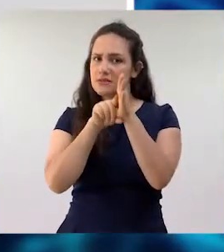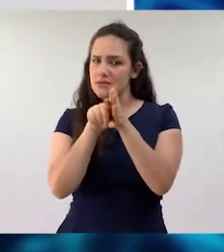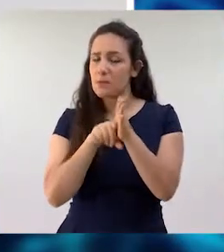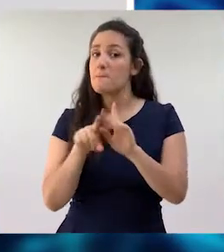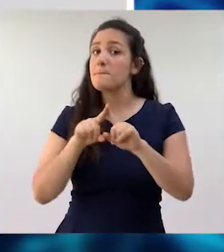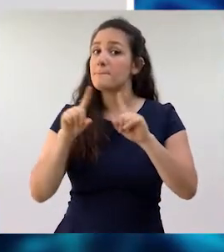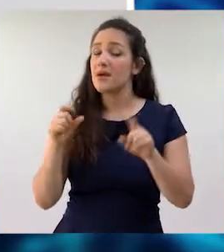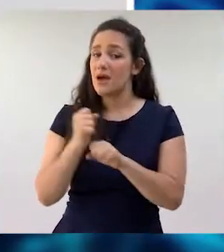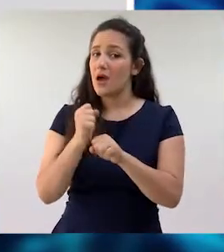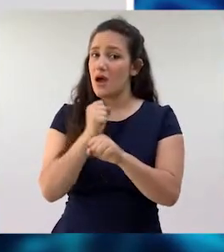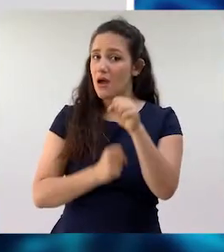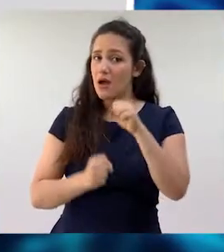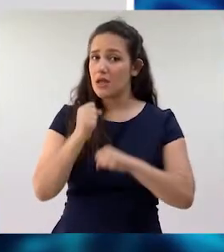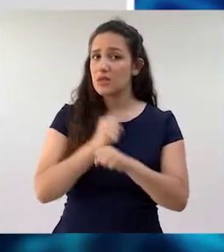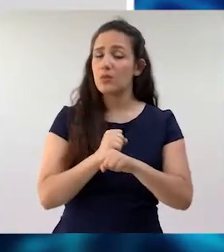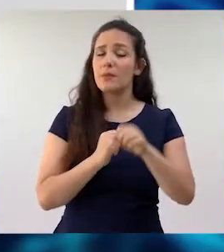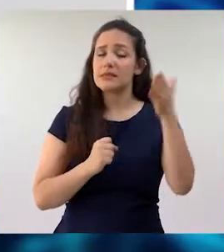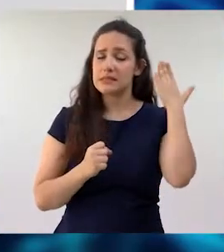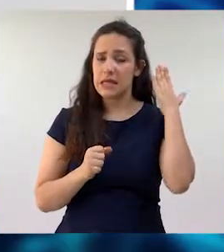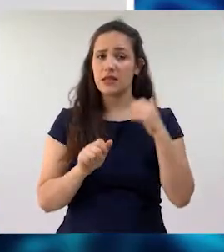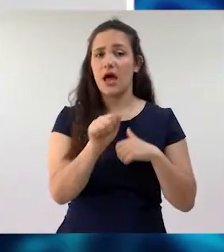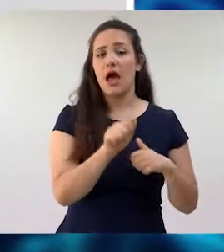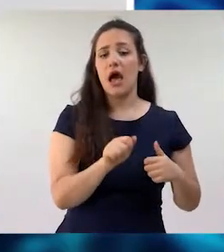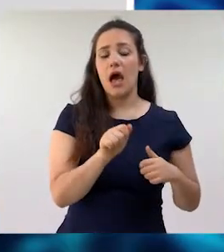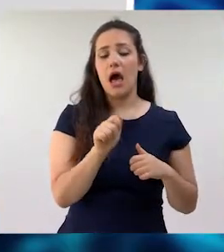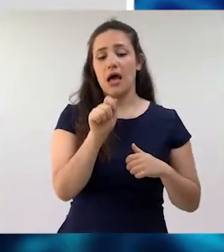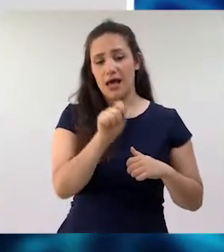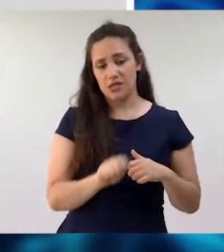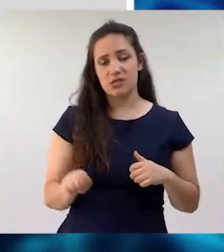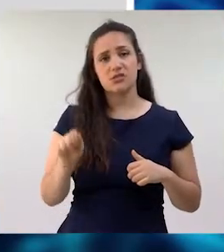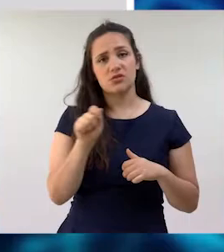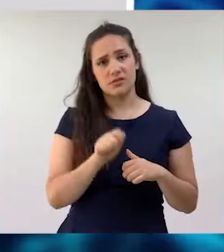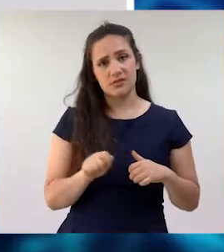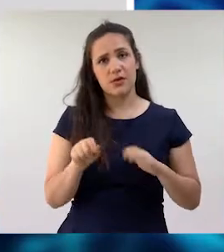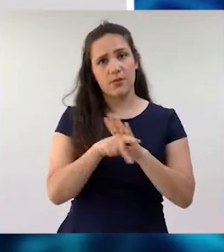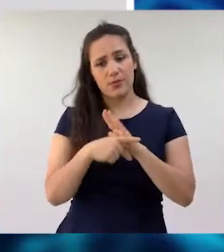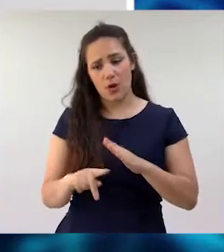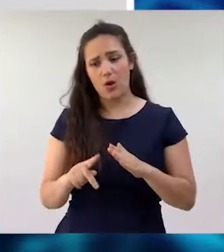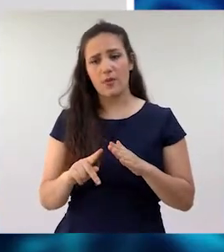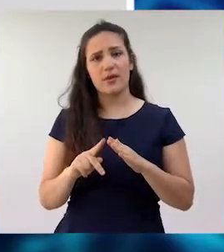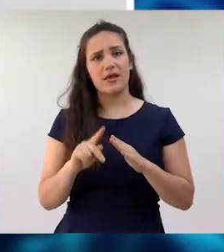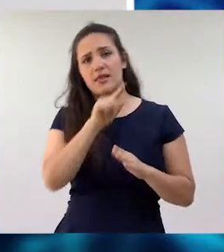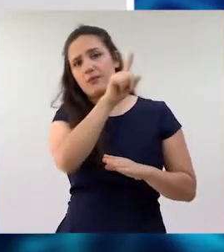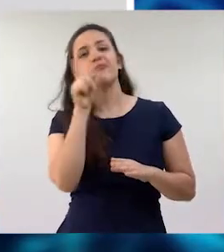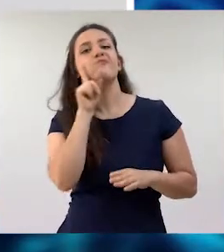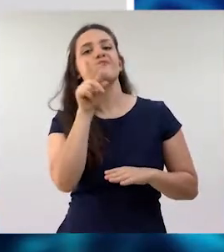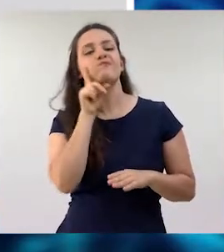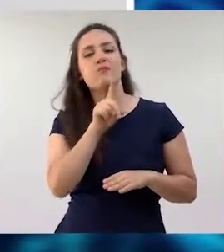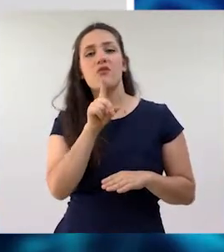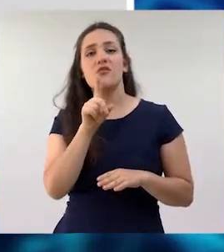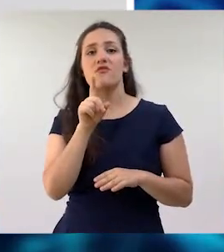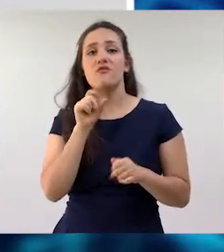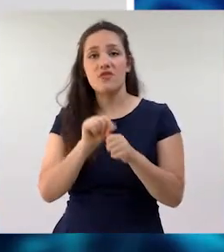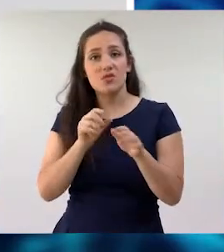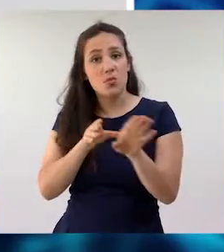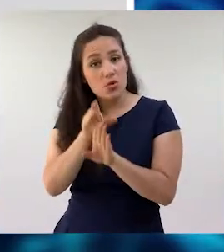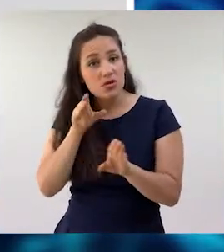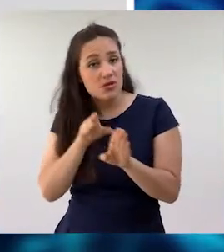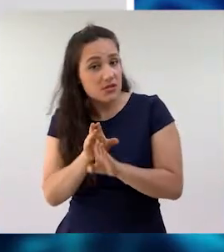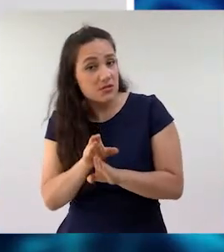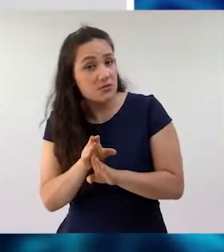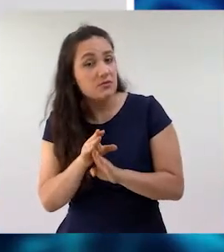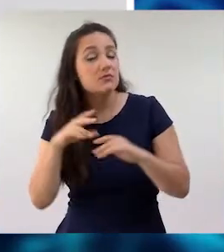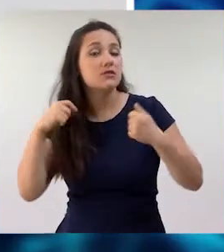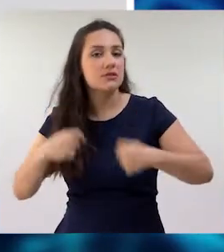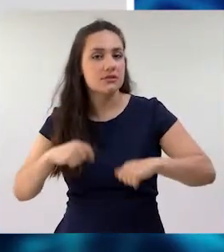passado, a Sociedade Americana de Endoscopia Gastrointestinal lançou uma